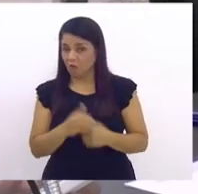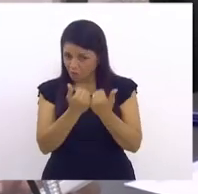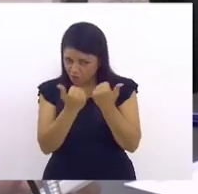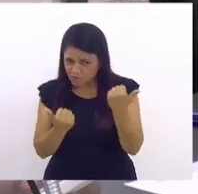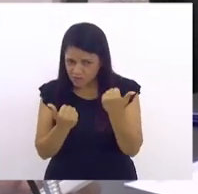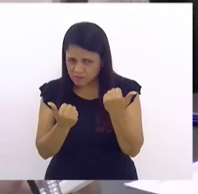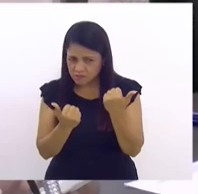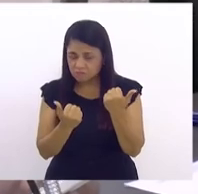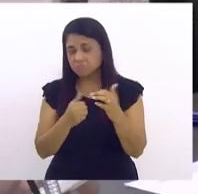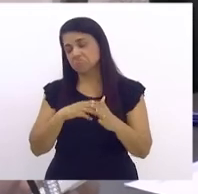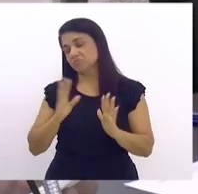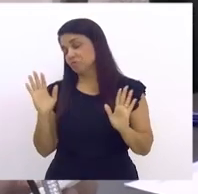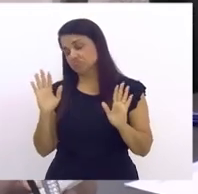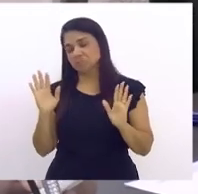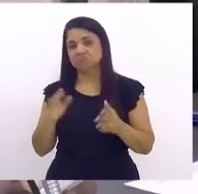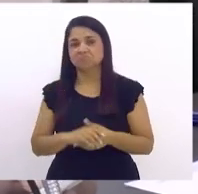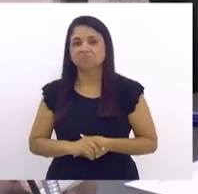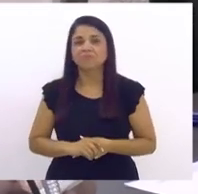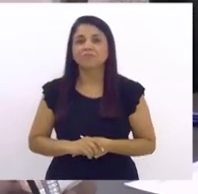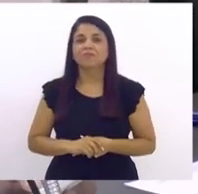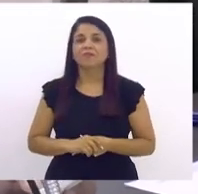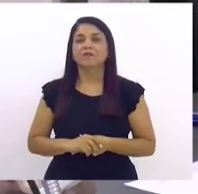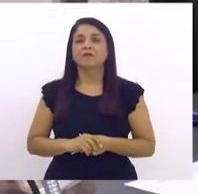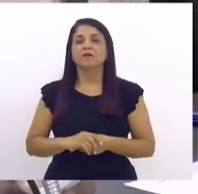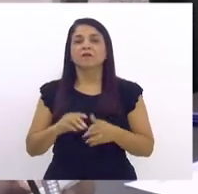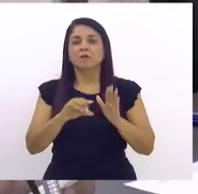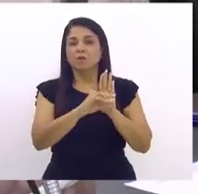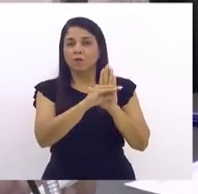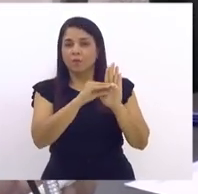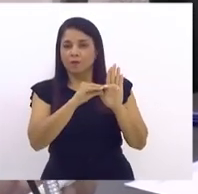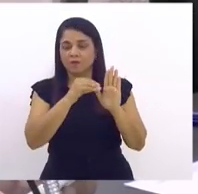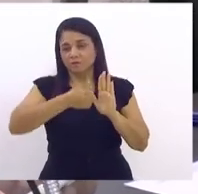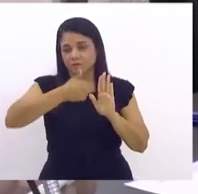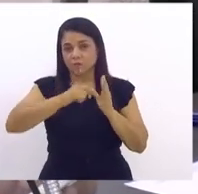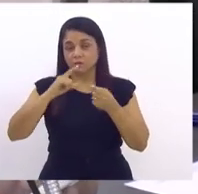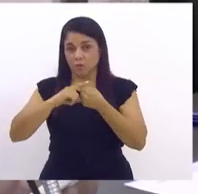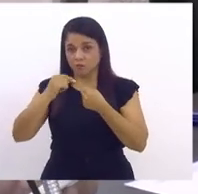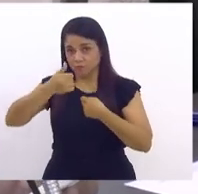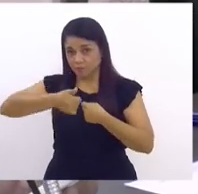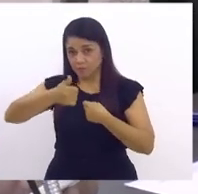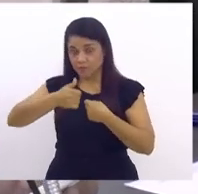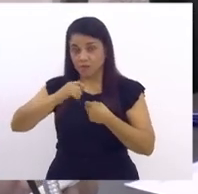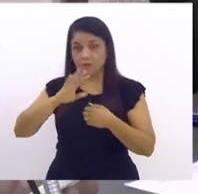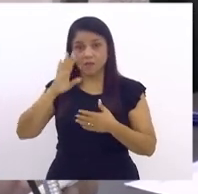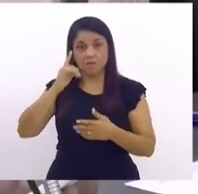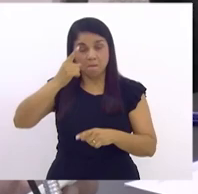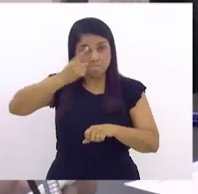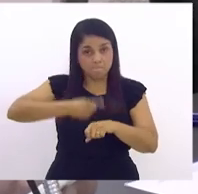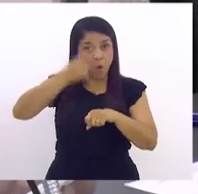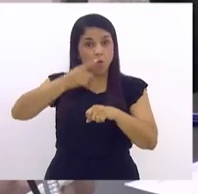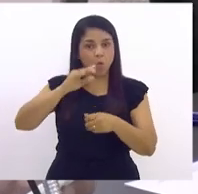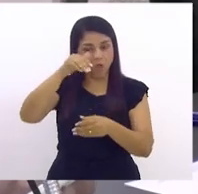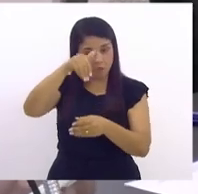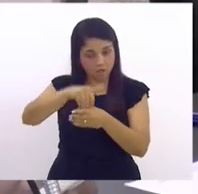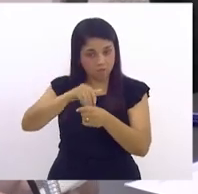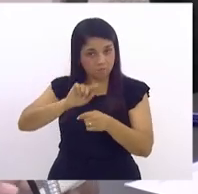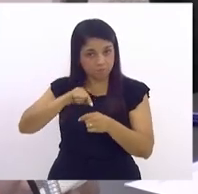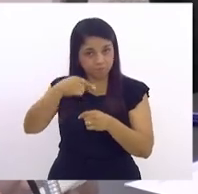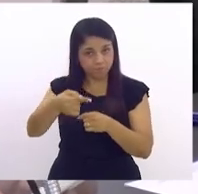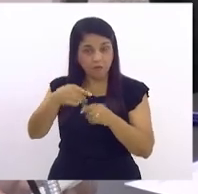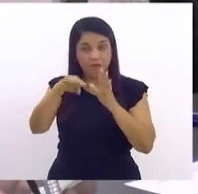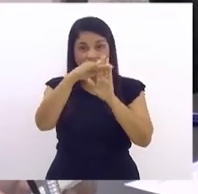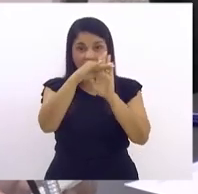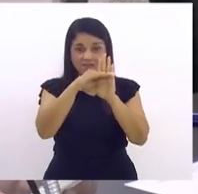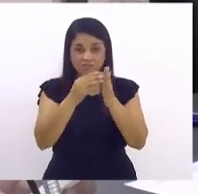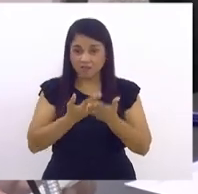É o vice que é, né? Enfim. Mas aí no parágrafo 1º do artigo 1º fala: imediatamente após as eleições, a lista